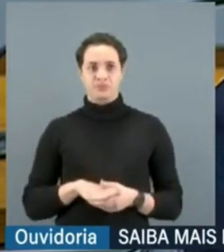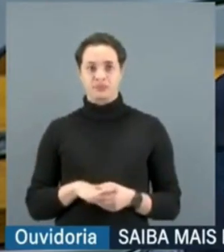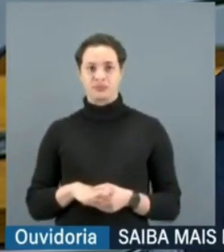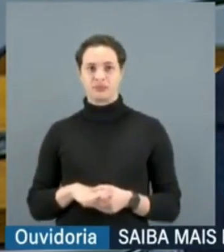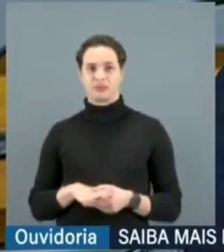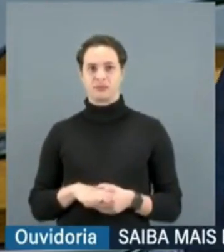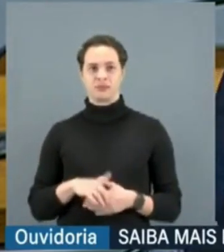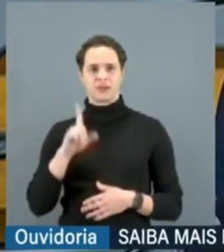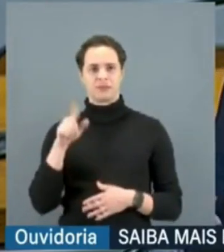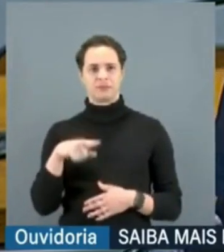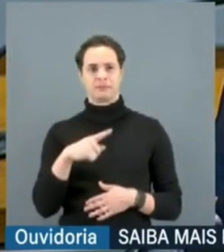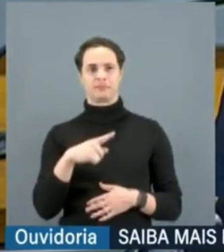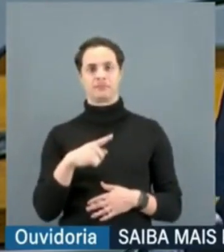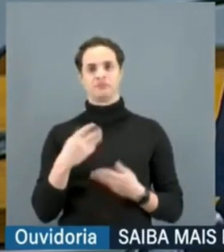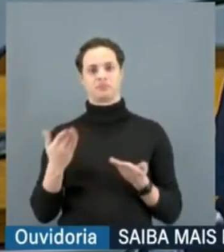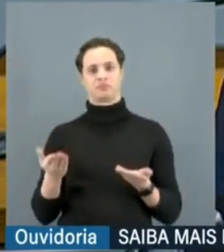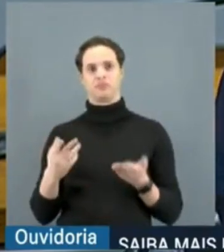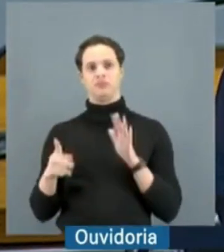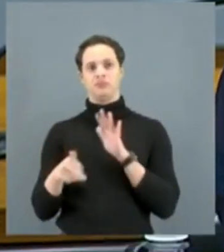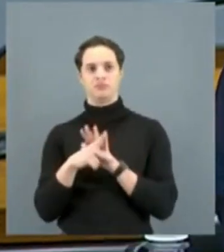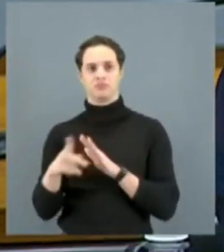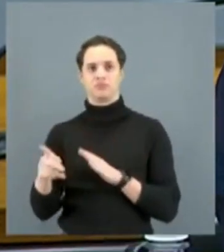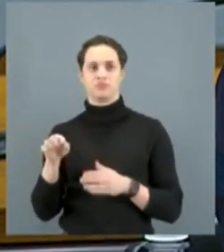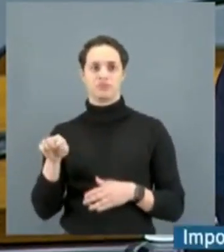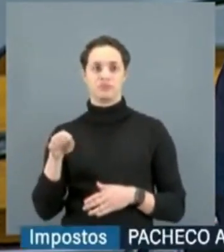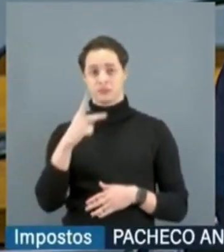São desabonadoras aos seus emissores.